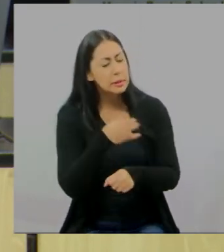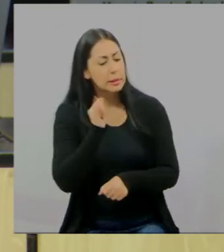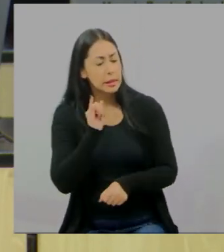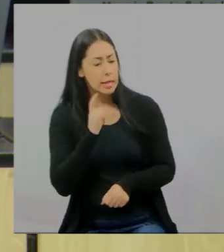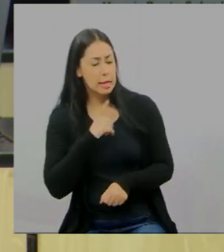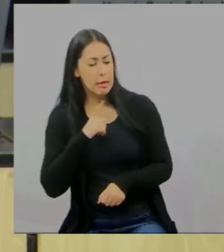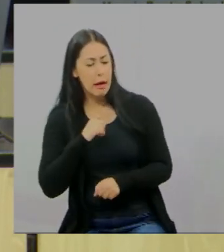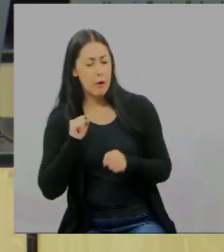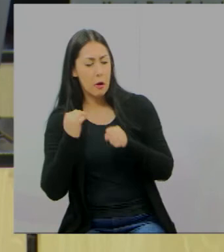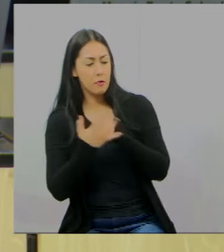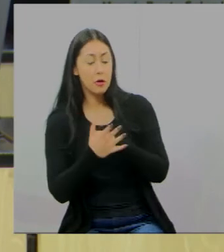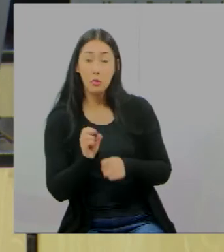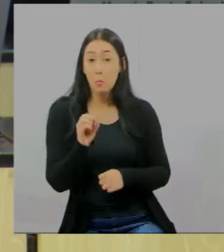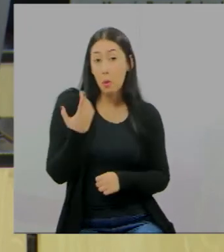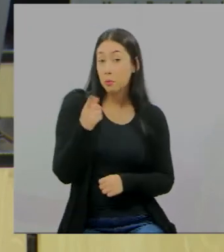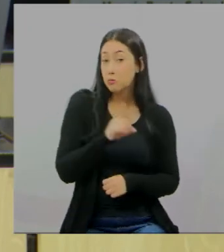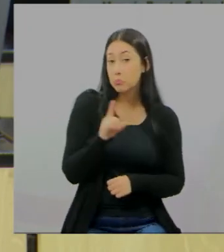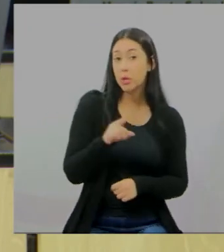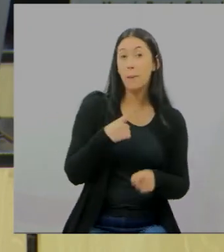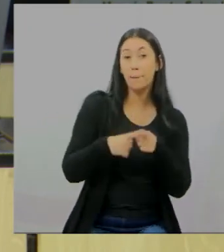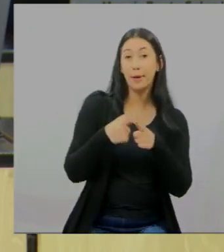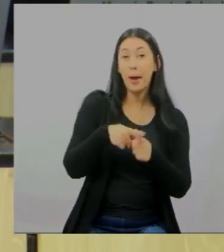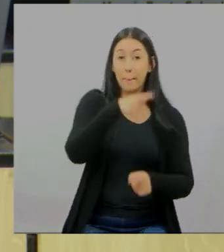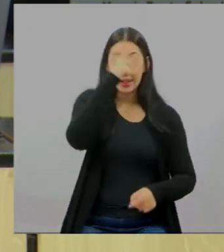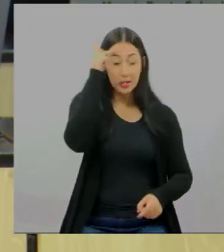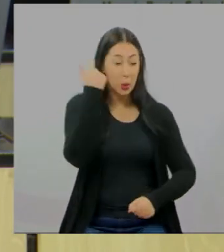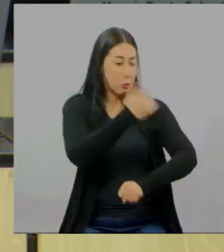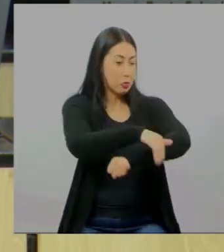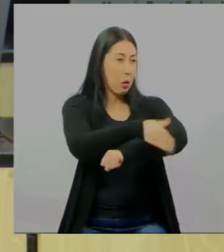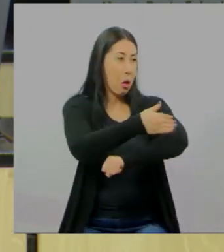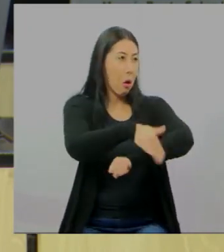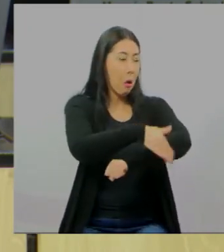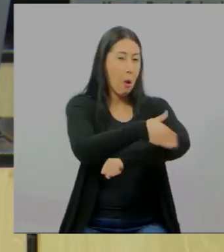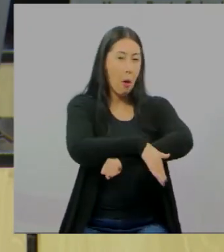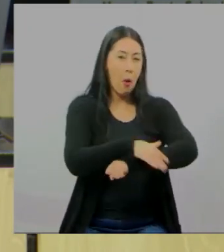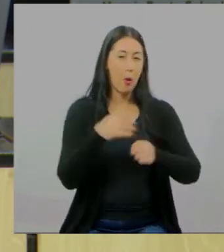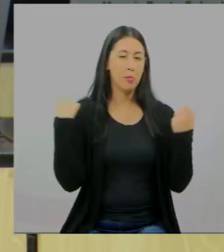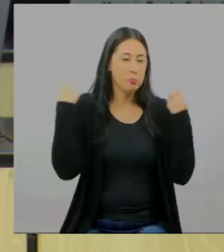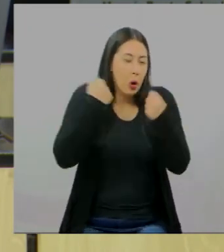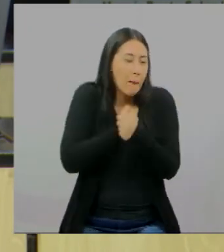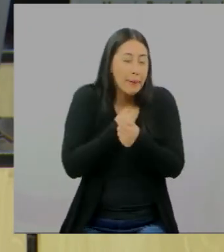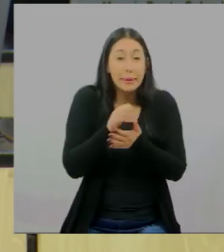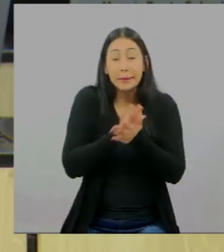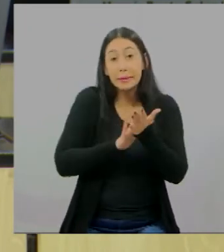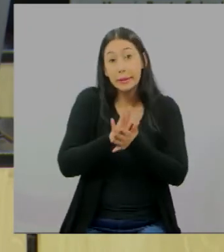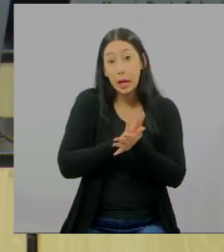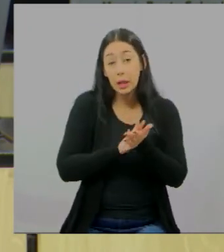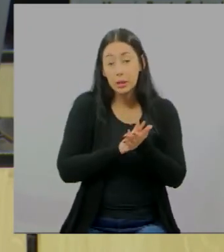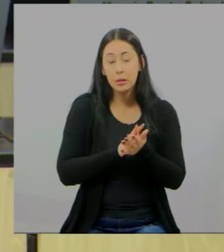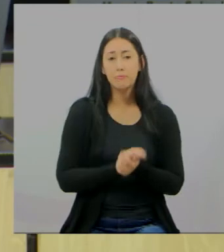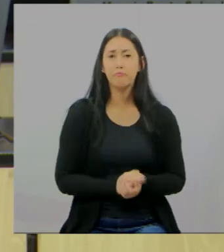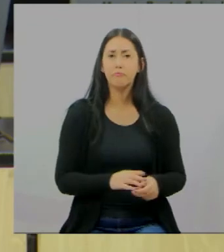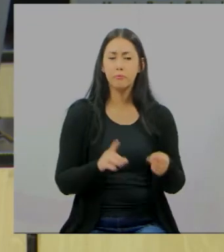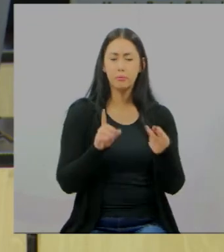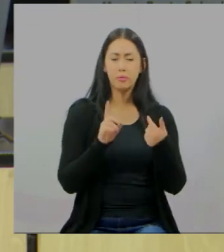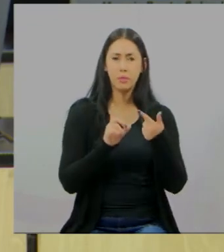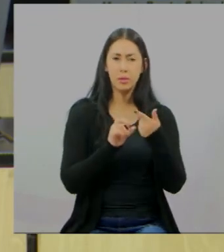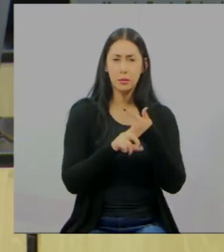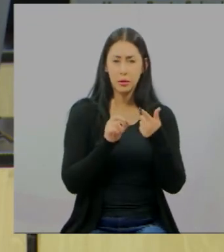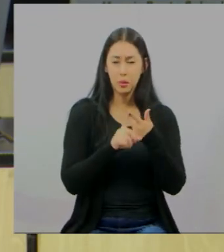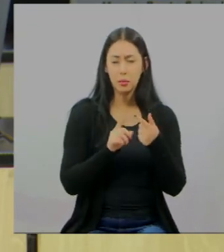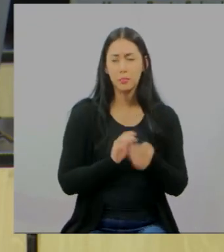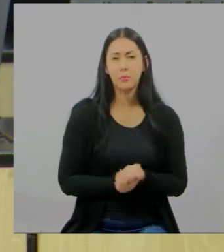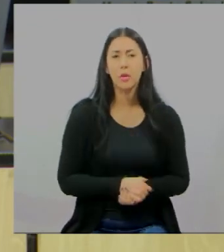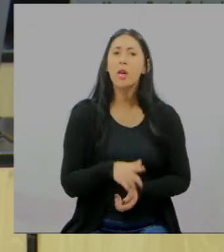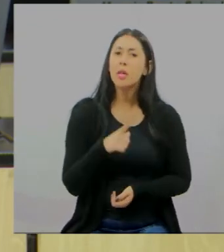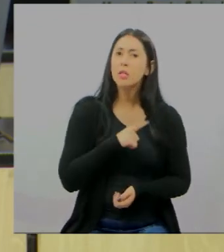em área aberta, sem a devida proteção no período noturno, no que tange ao social e à saúde? Segundo, já há o